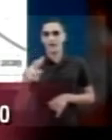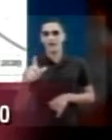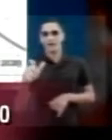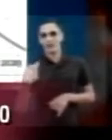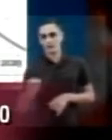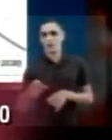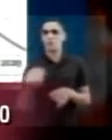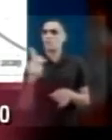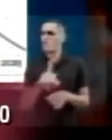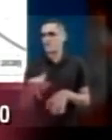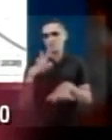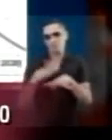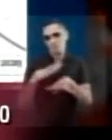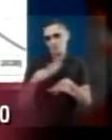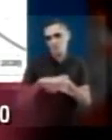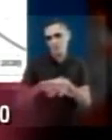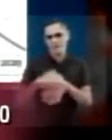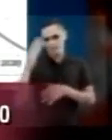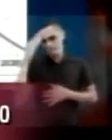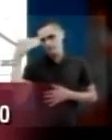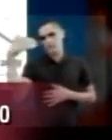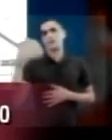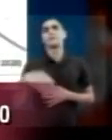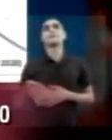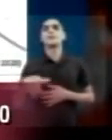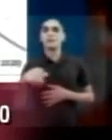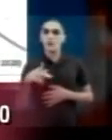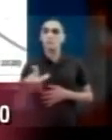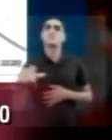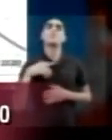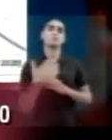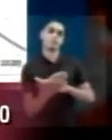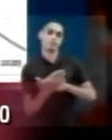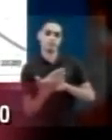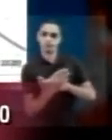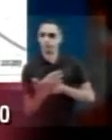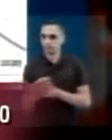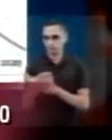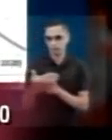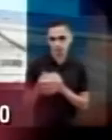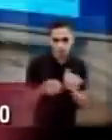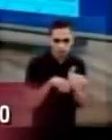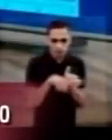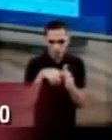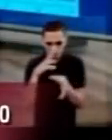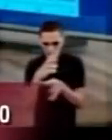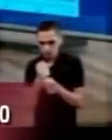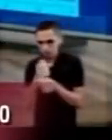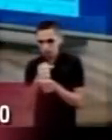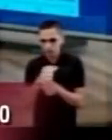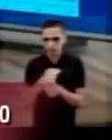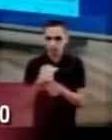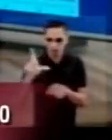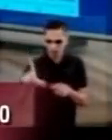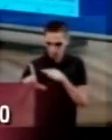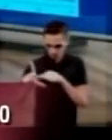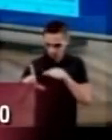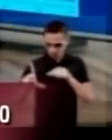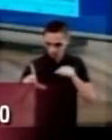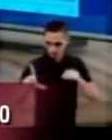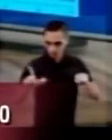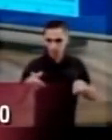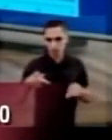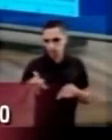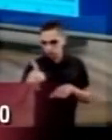que tem nos ajudado muito nessas projeções, que tem nos ajudado muito a pensar duas,